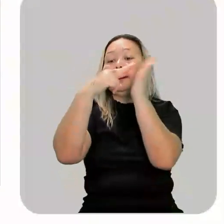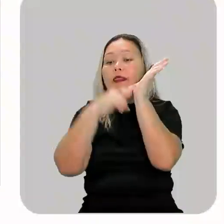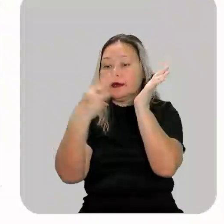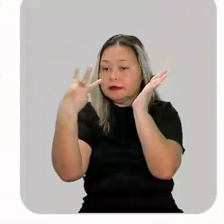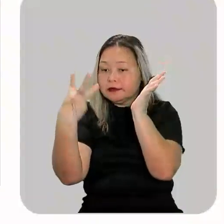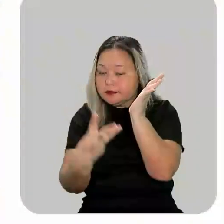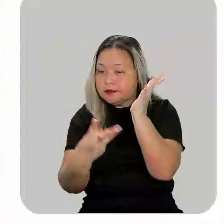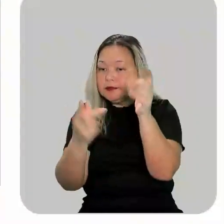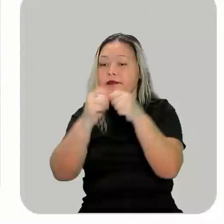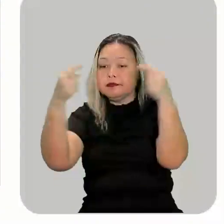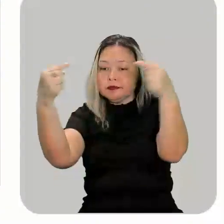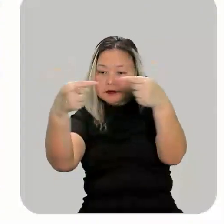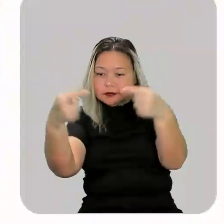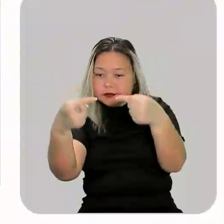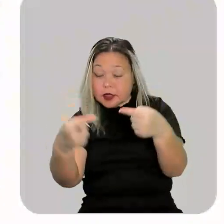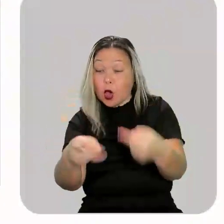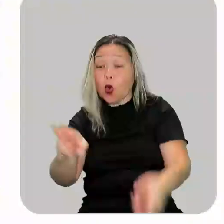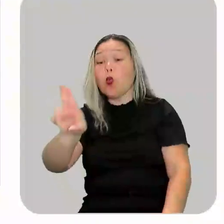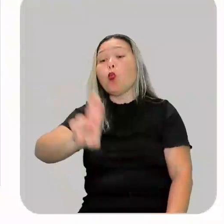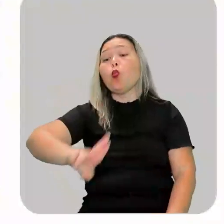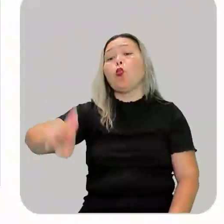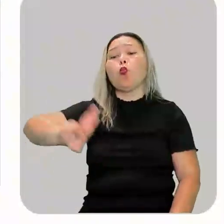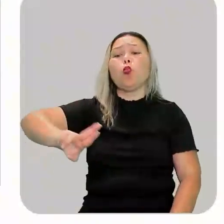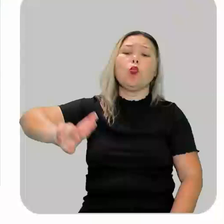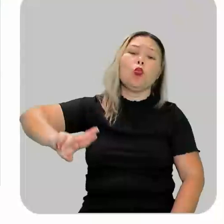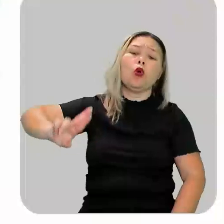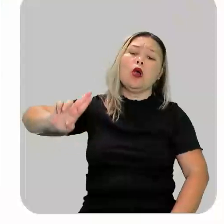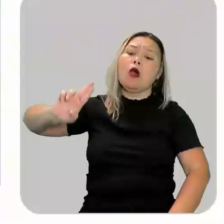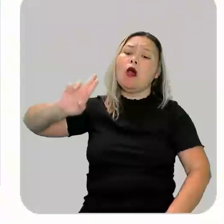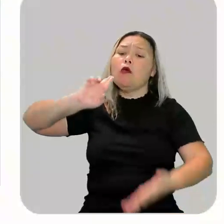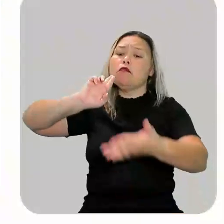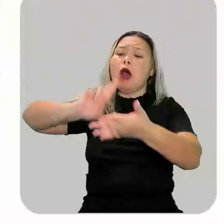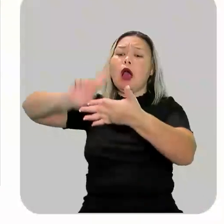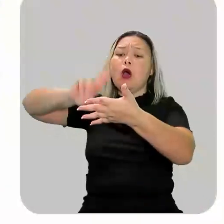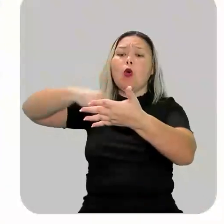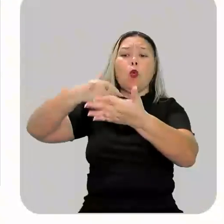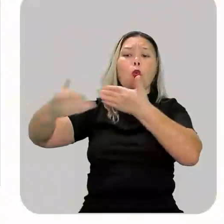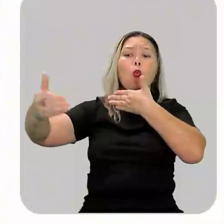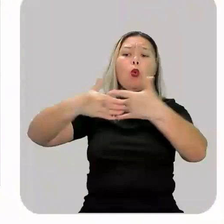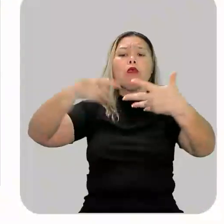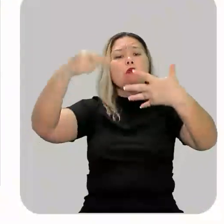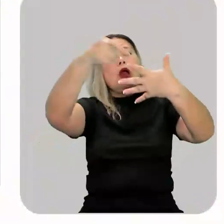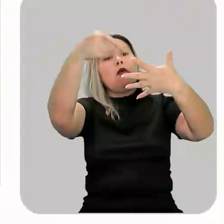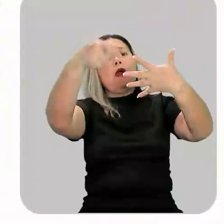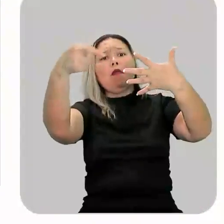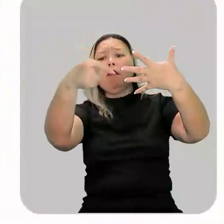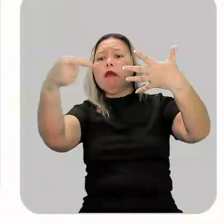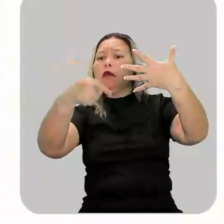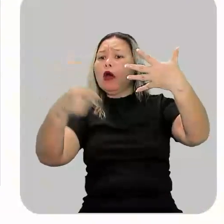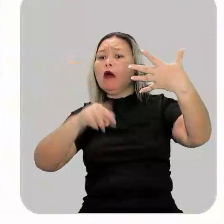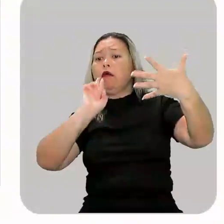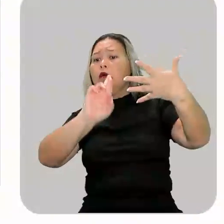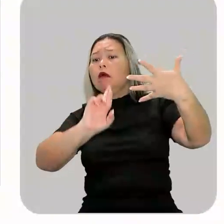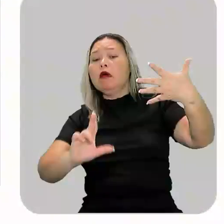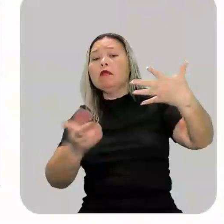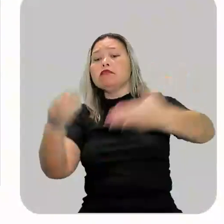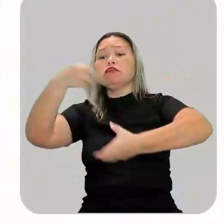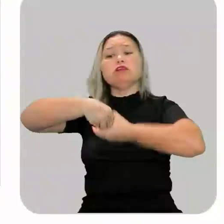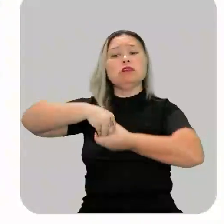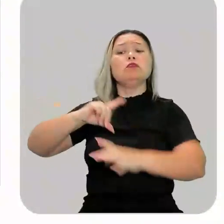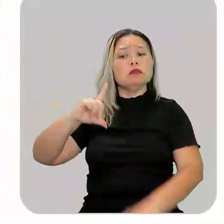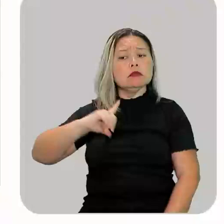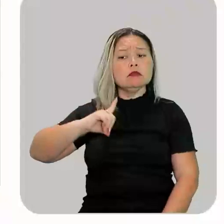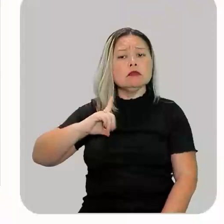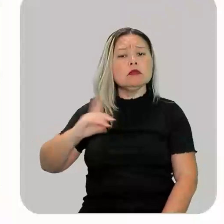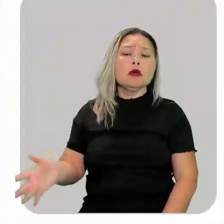você pode usar para solucionar qualquer um desses tópicos aqui, desses itens, tá? E aí tem aluno que fala